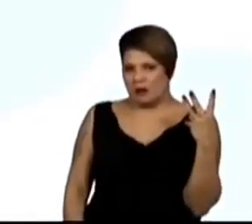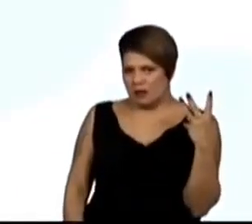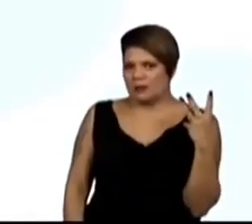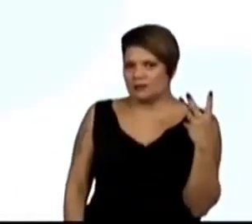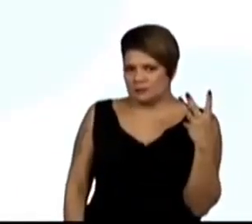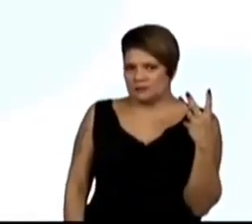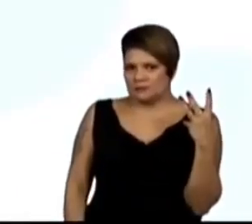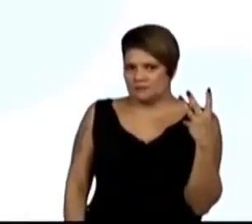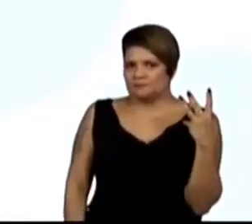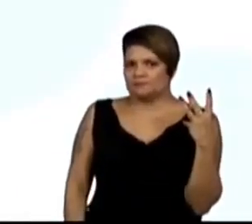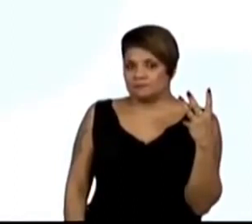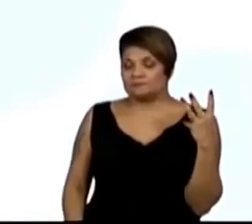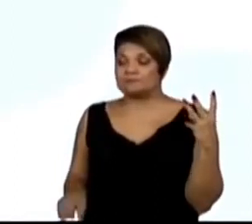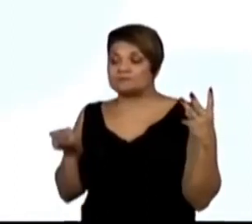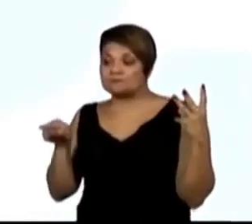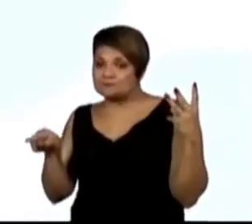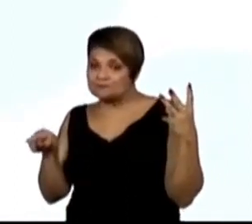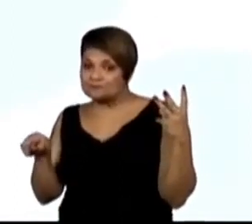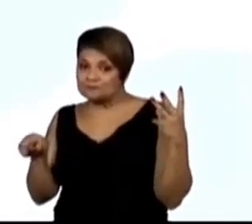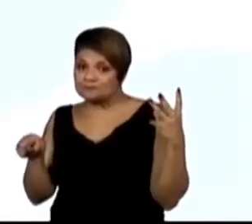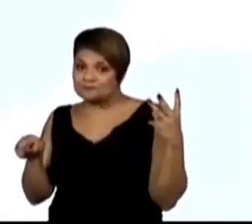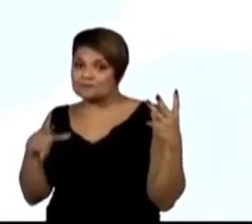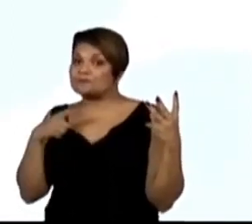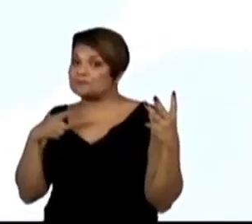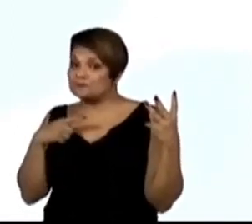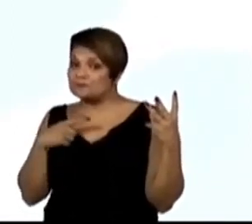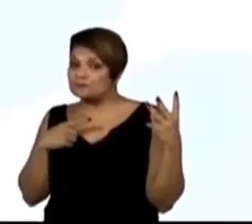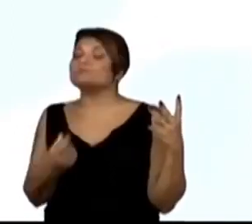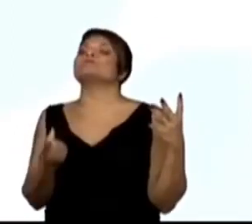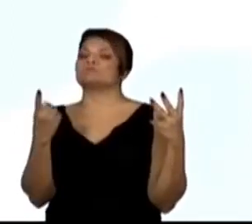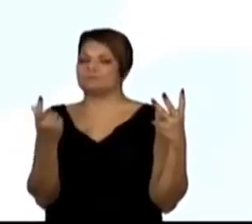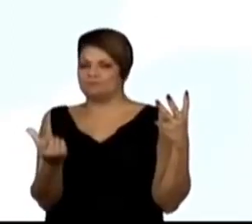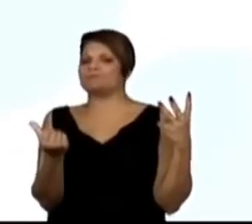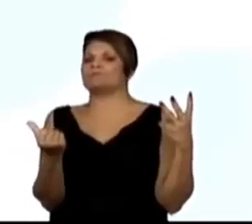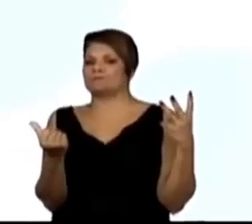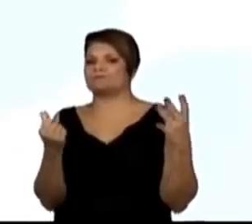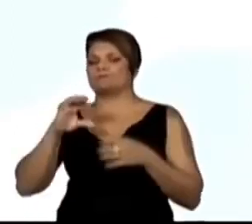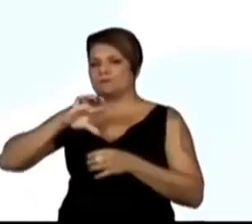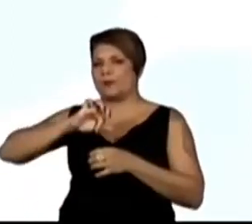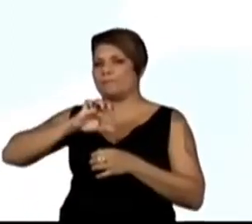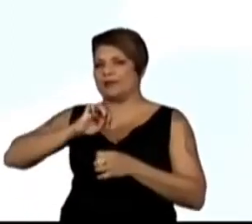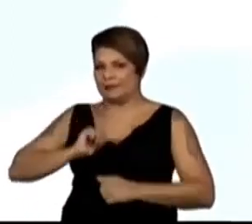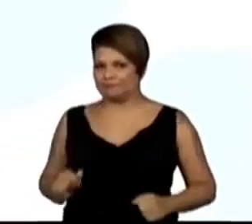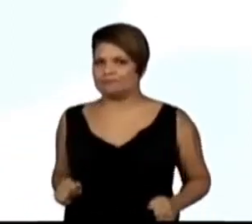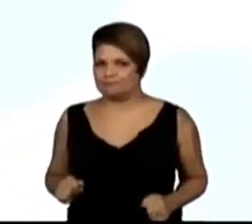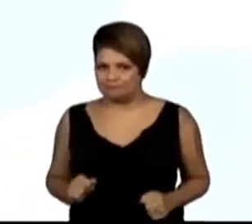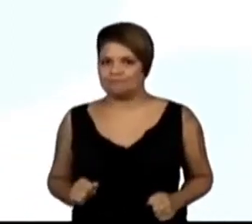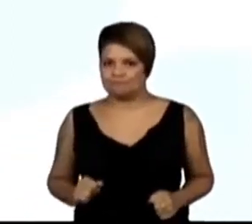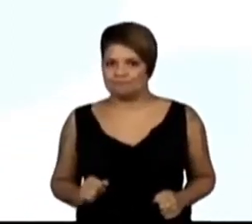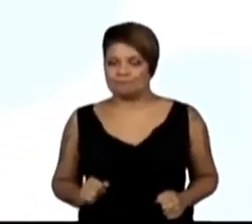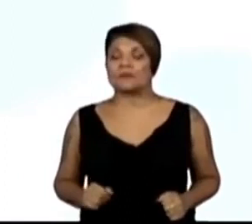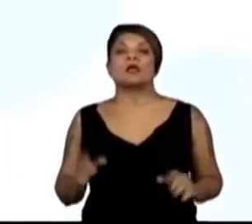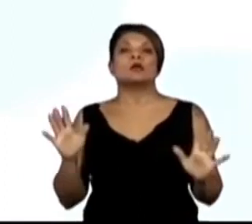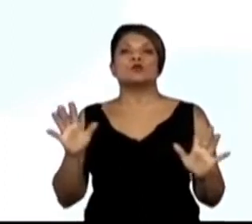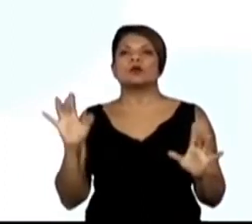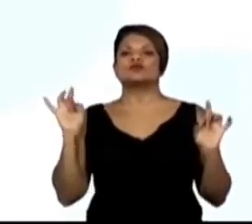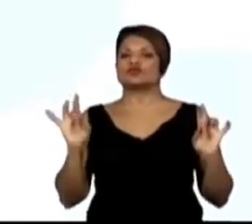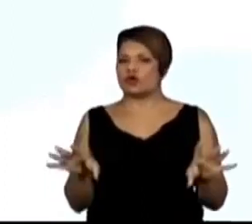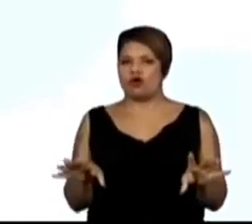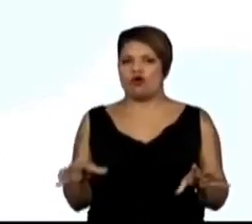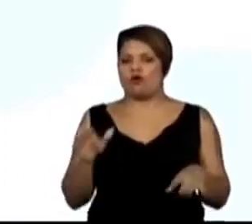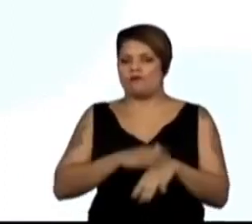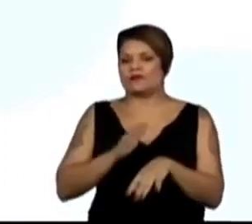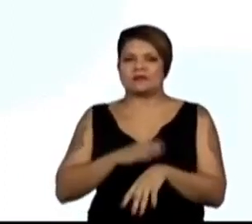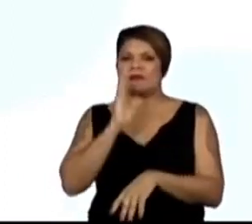Como eu preciso perceber que o Eduardo tem 16 tampinhas? Isso é muito importante. Não basta só fazer, porque eu